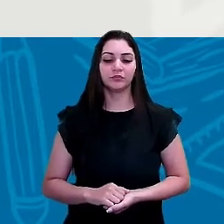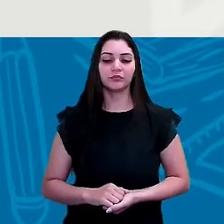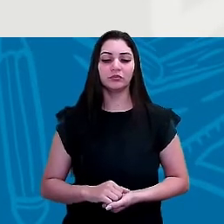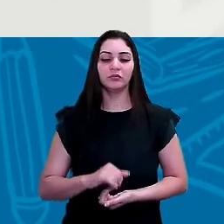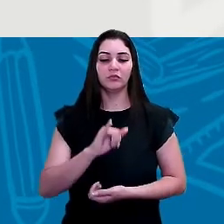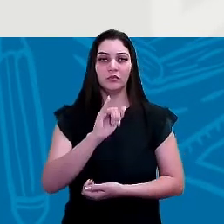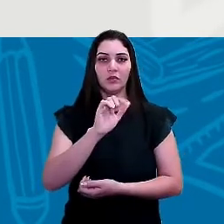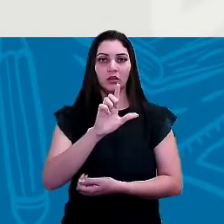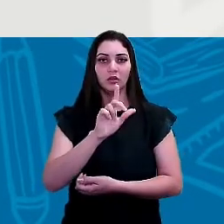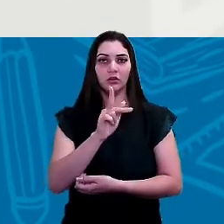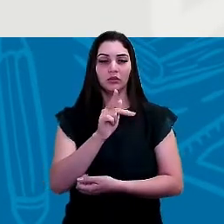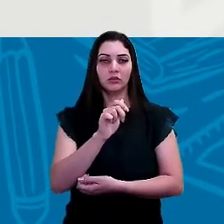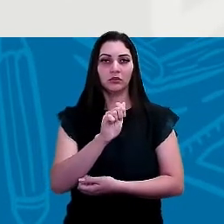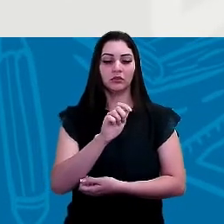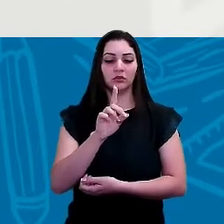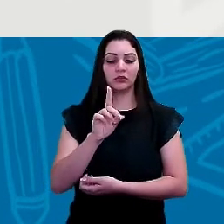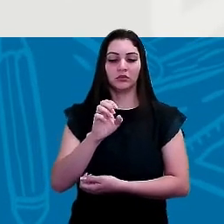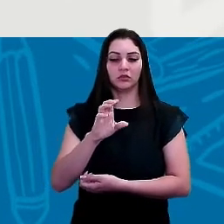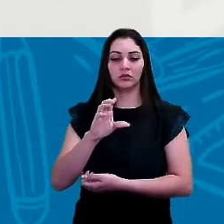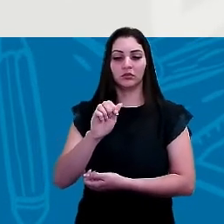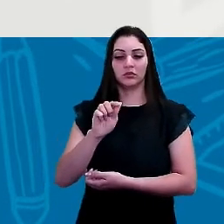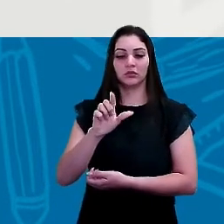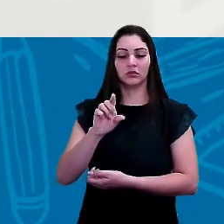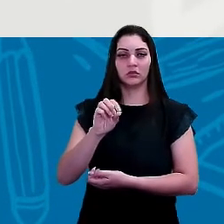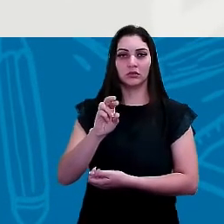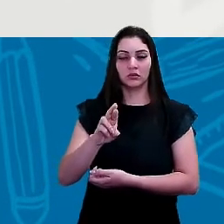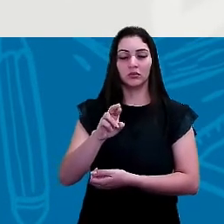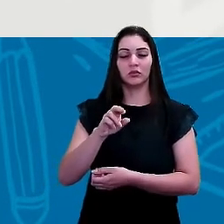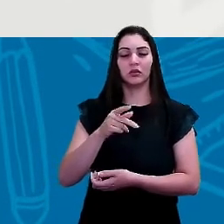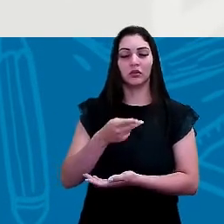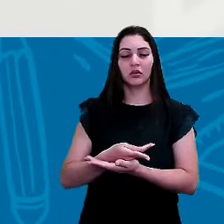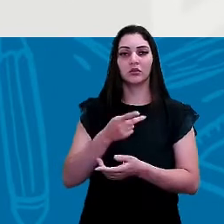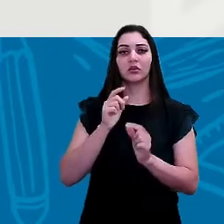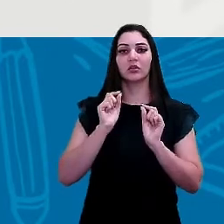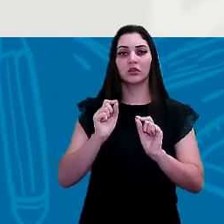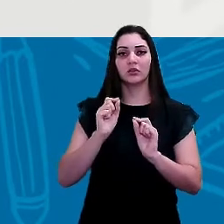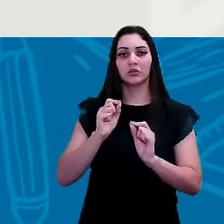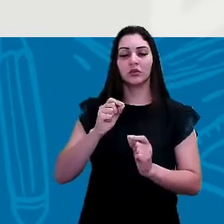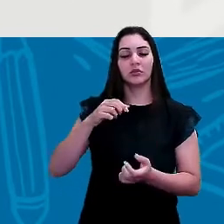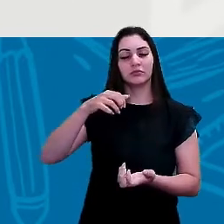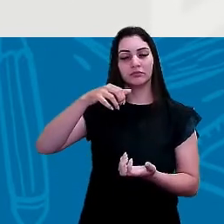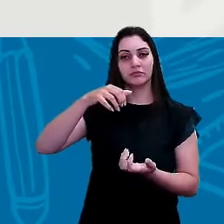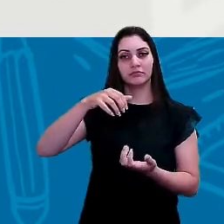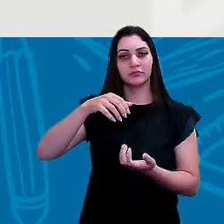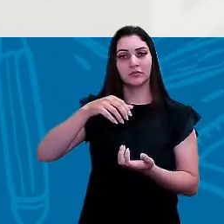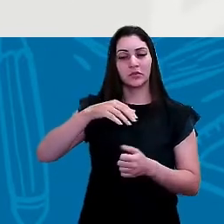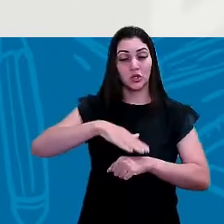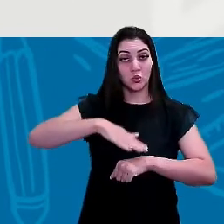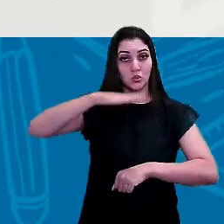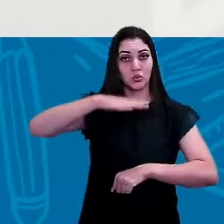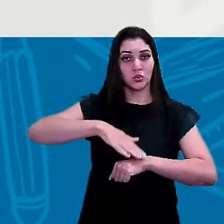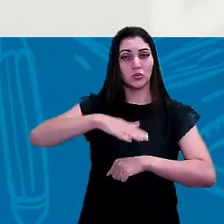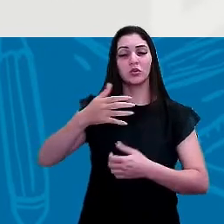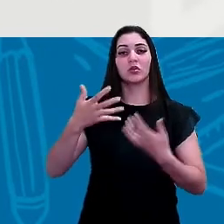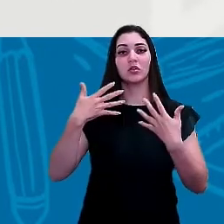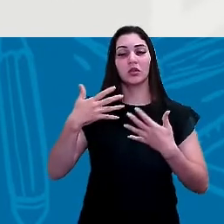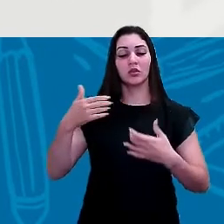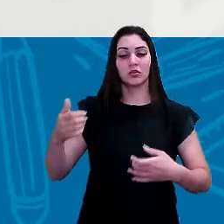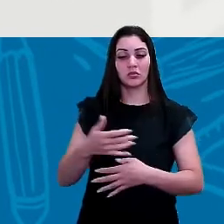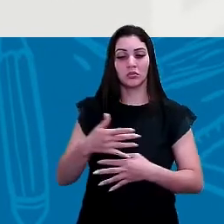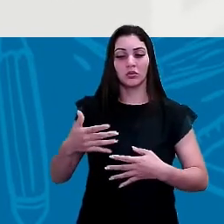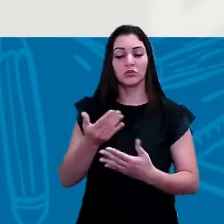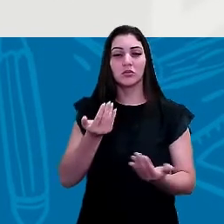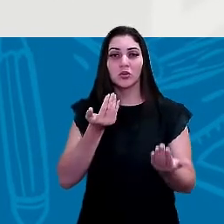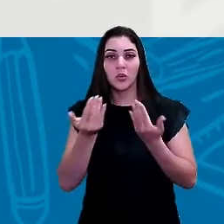As ilhas de calor, que é um fenômeno climático que ocorre a partir da elevação da temperatura de uma área urbana, se comparada a uma